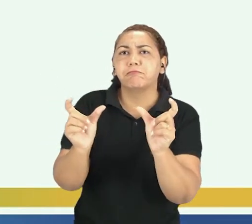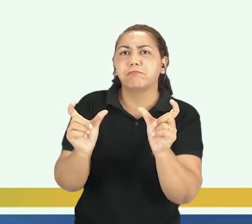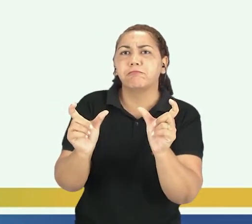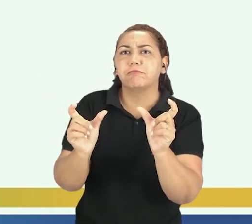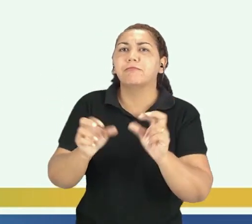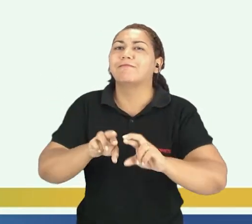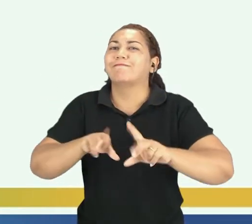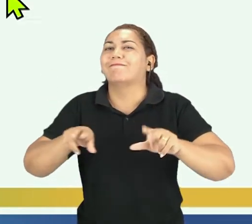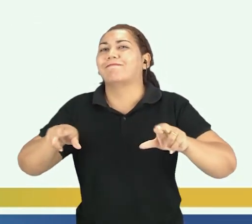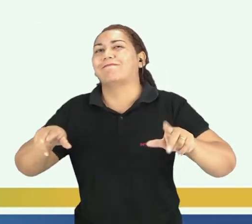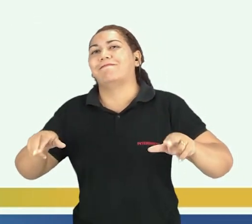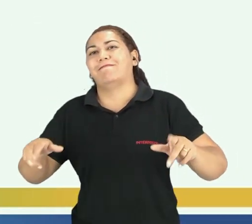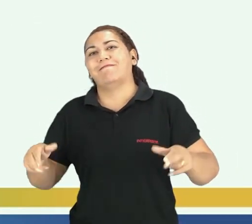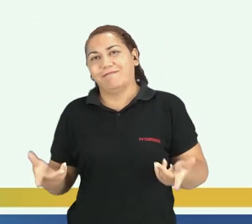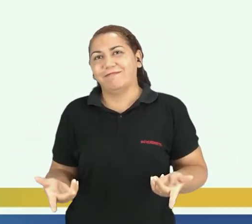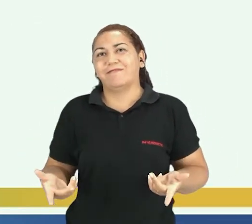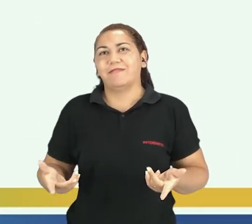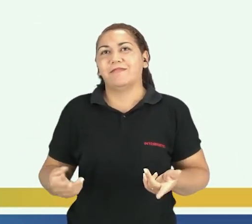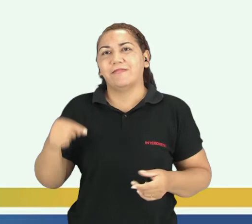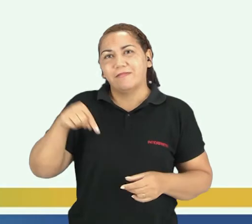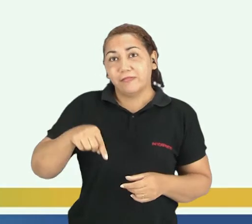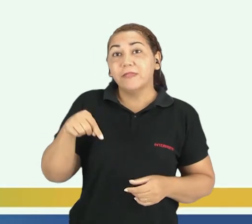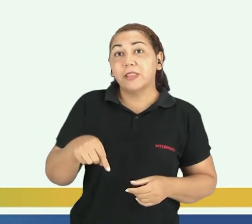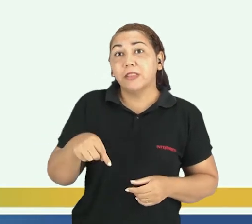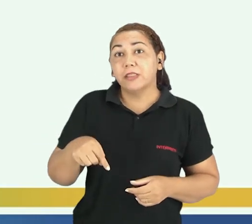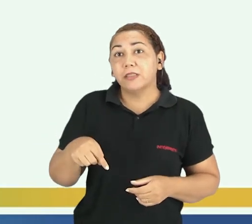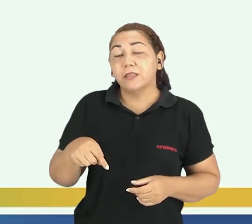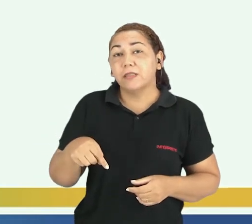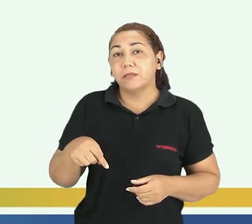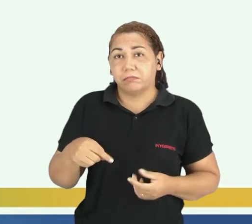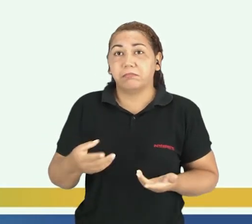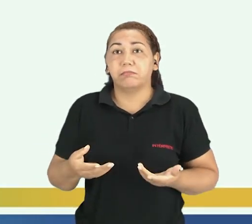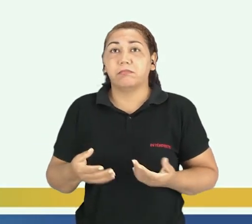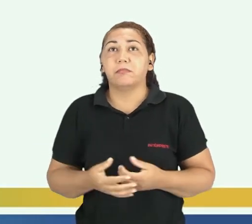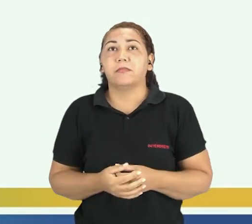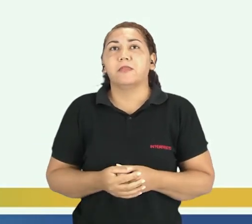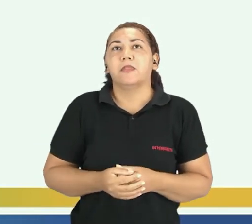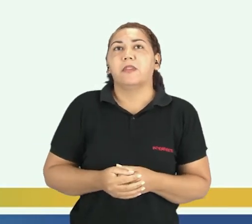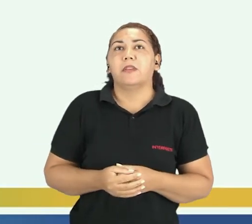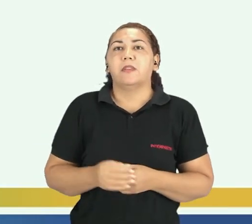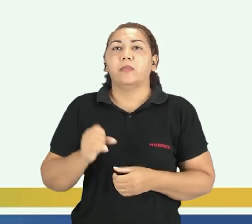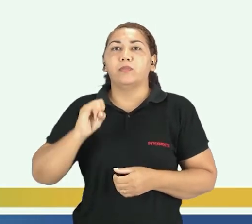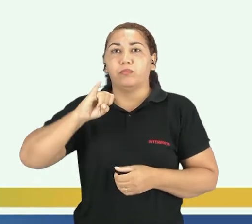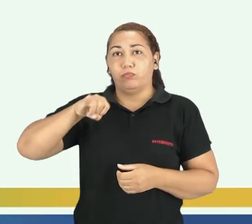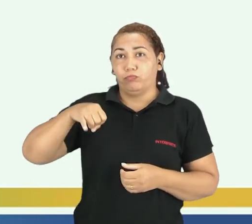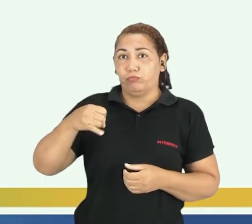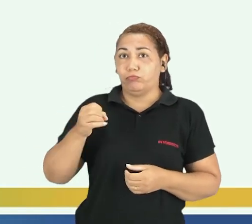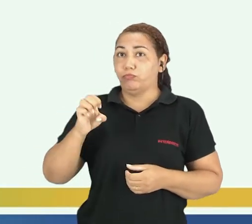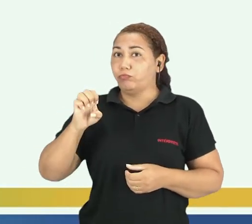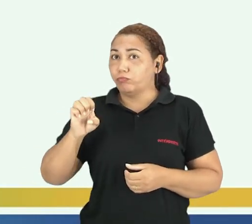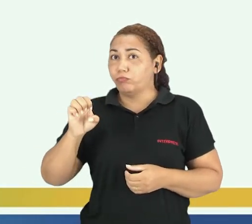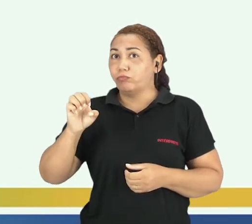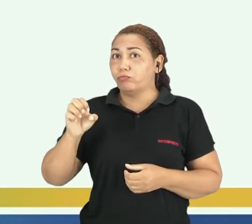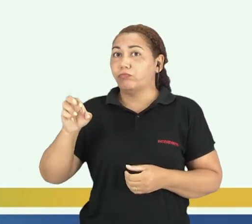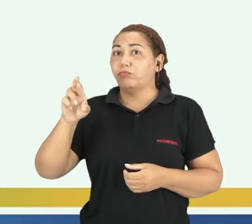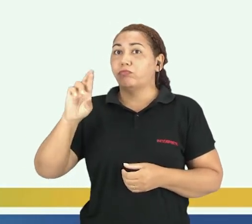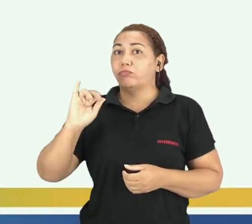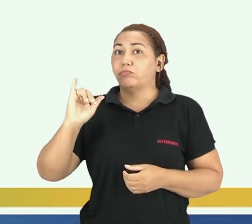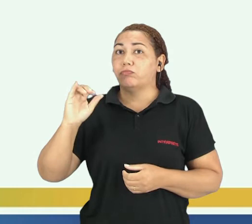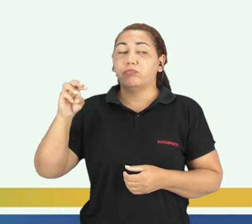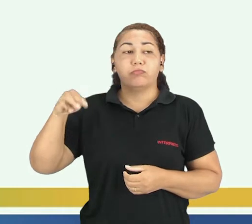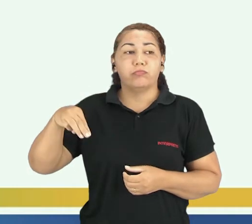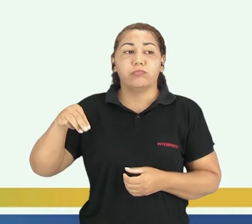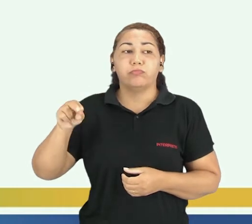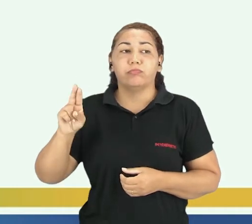É bem utilizado esse legume aqui por nós, né, no norte, mas é conhecido como jerimum. Algumas pessoas eu vejo